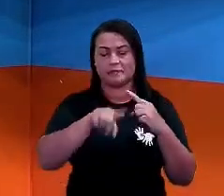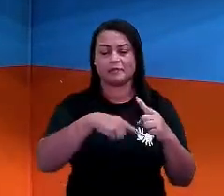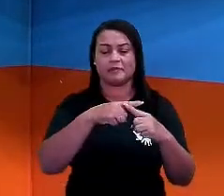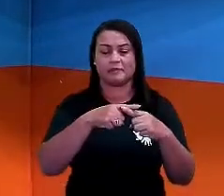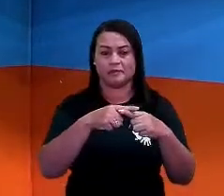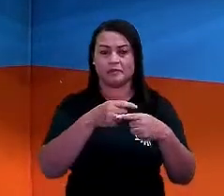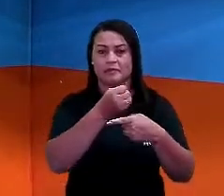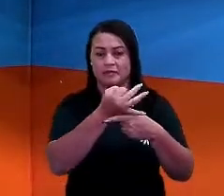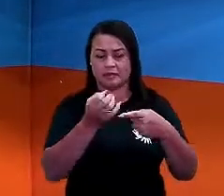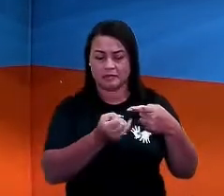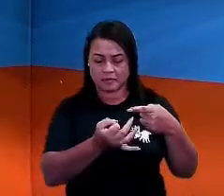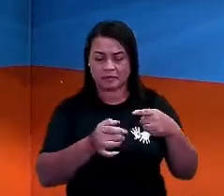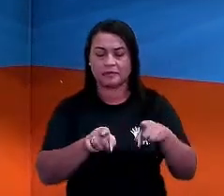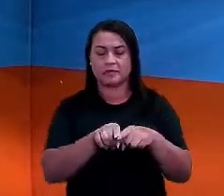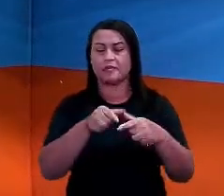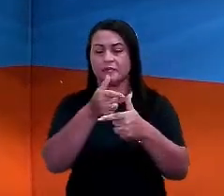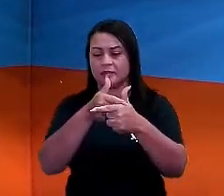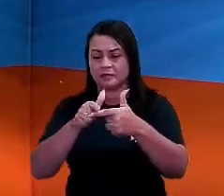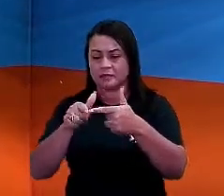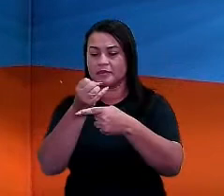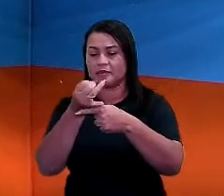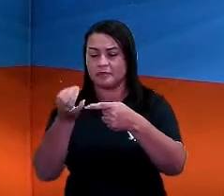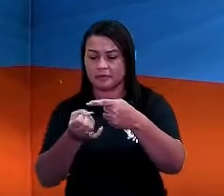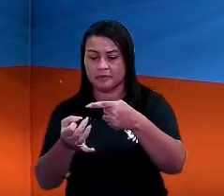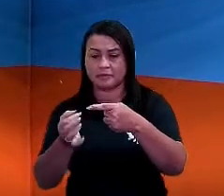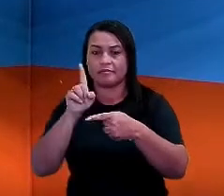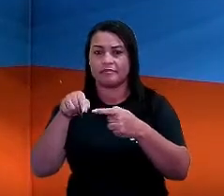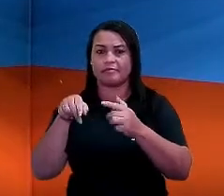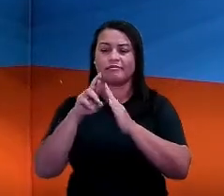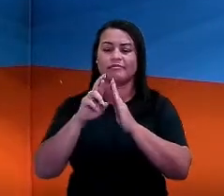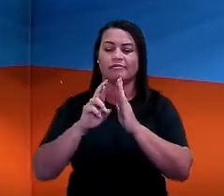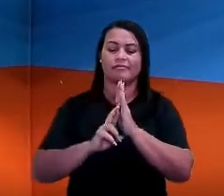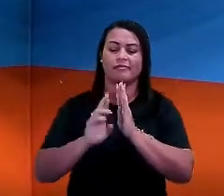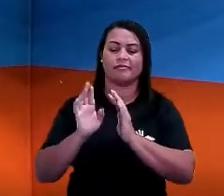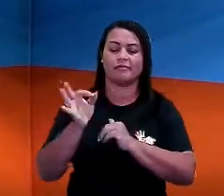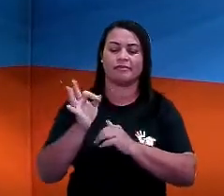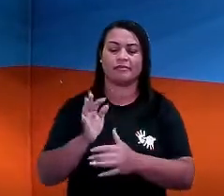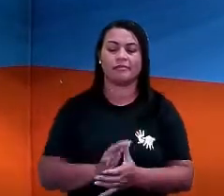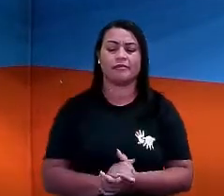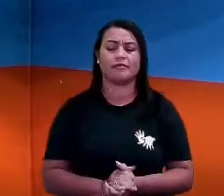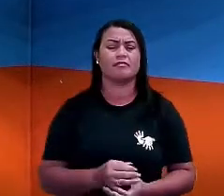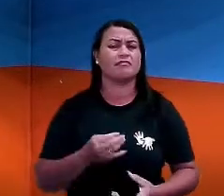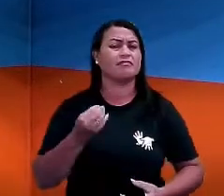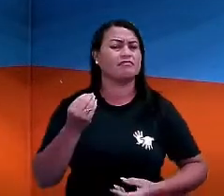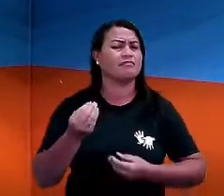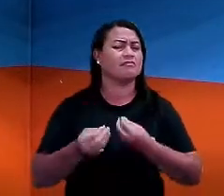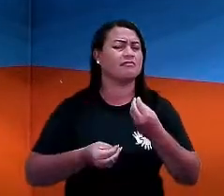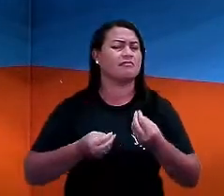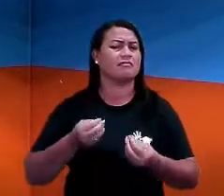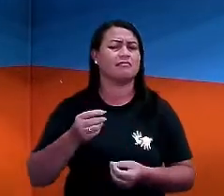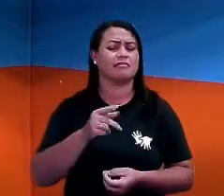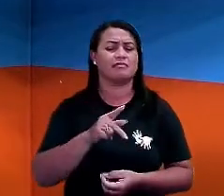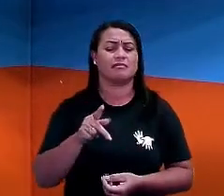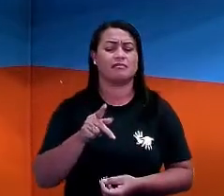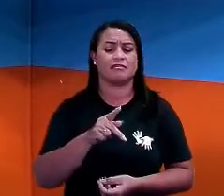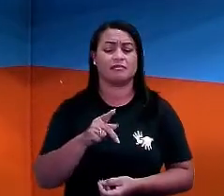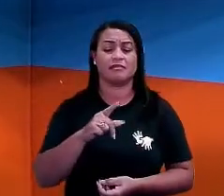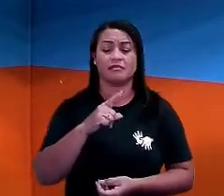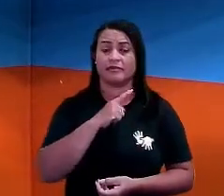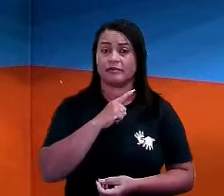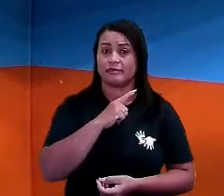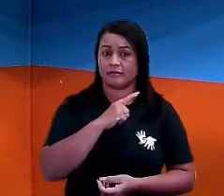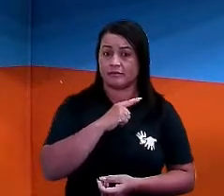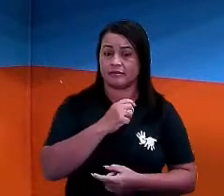certo? Isso aí é a regra, tá bom? Como assim, professora? Se temos